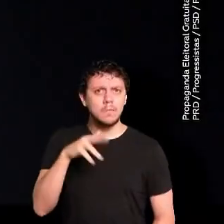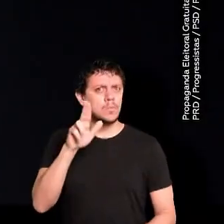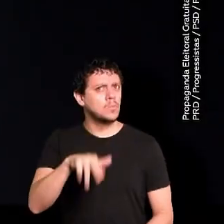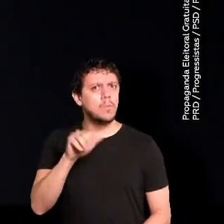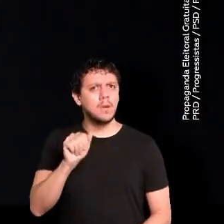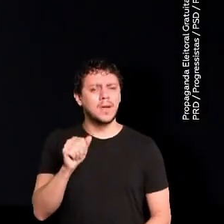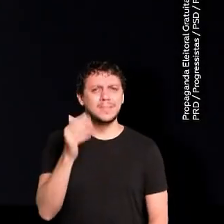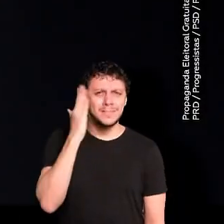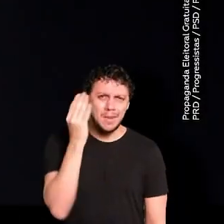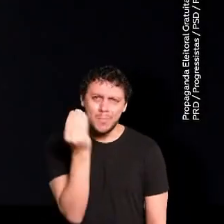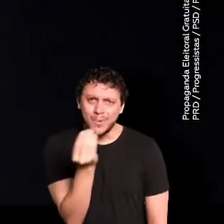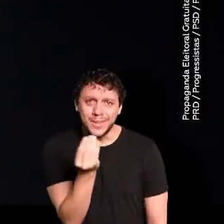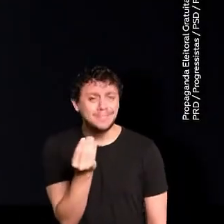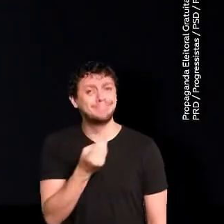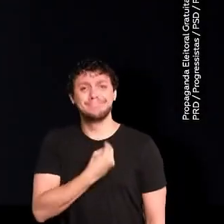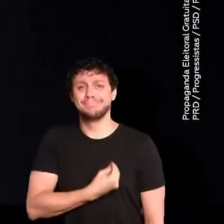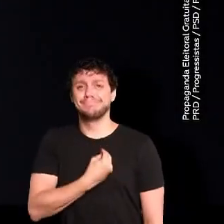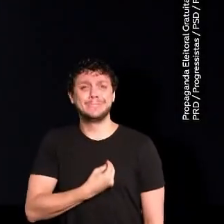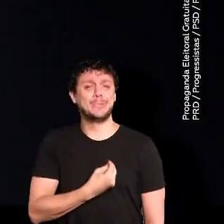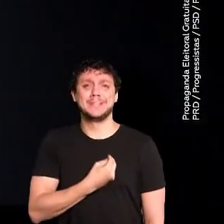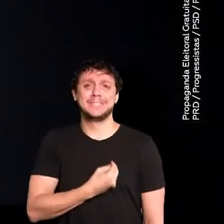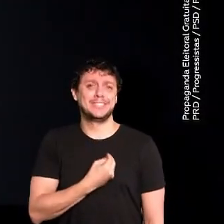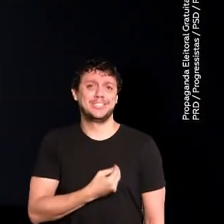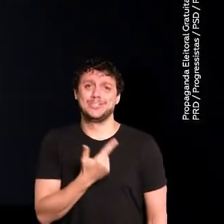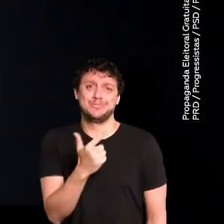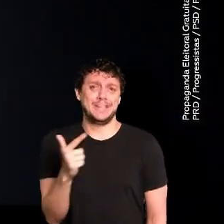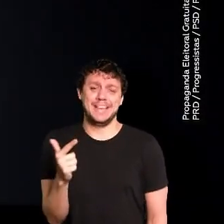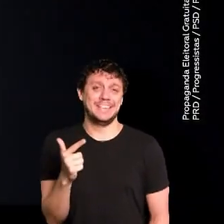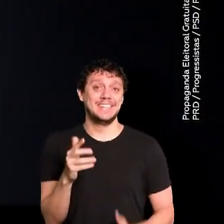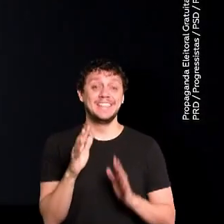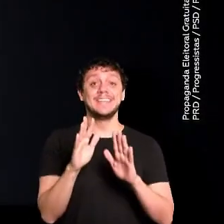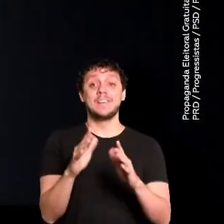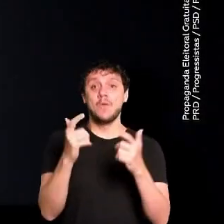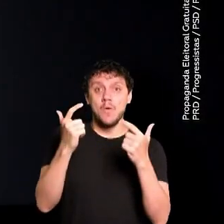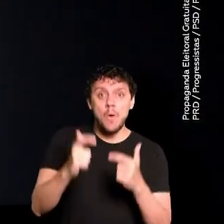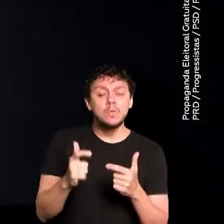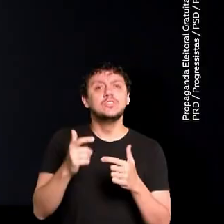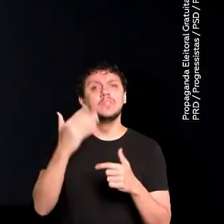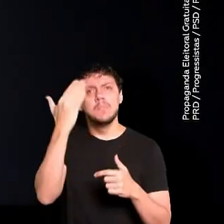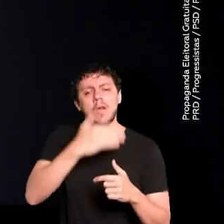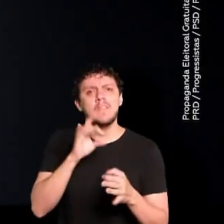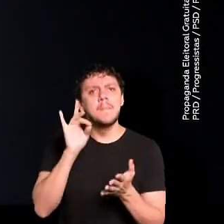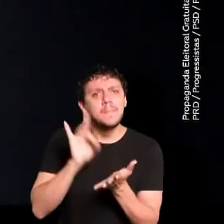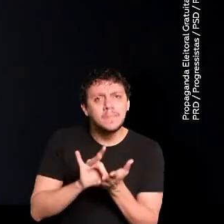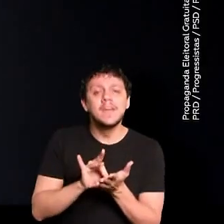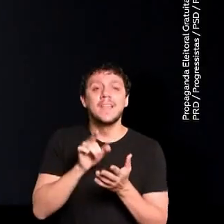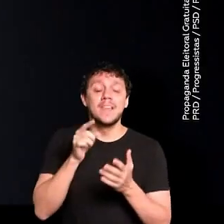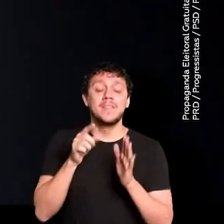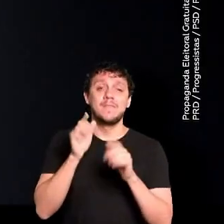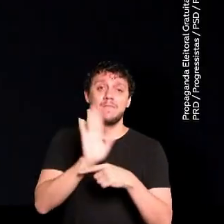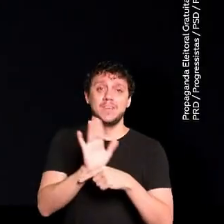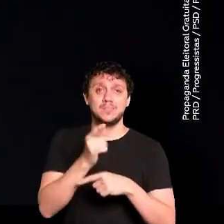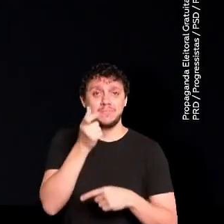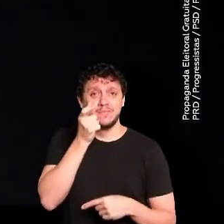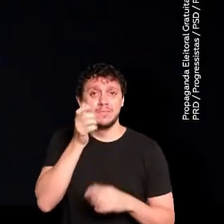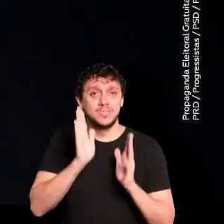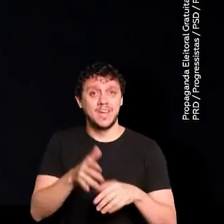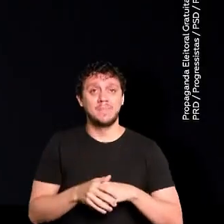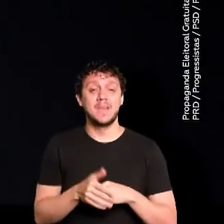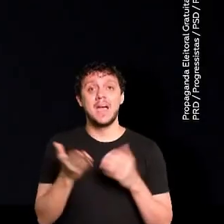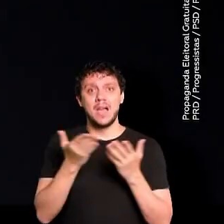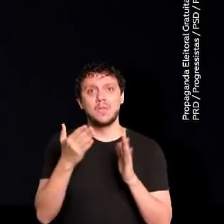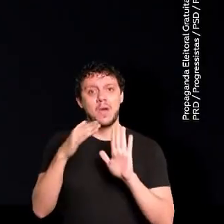provas. E sabe por quê? Porque elas não existem. Onde existem provas mesmo é neste vídeo que você acabou de assistir.